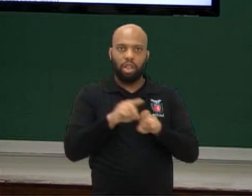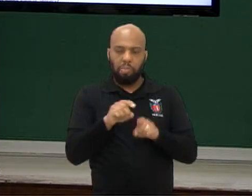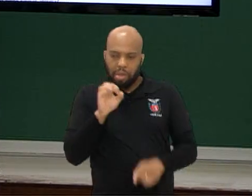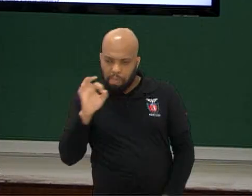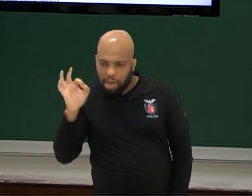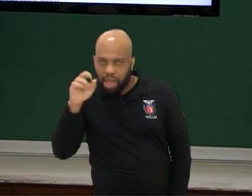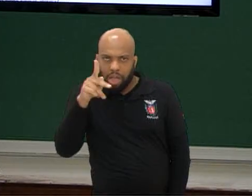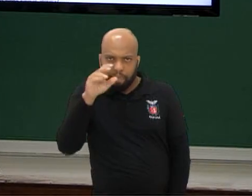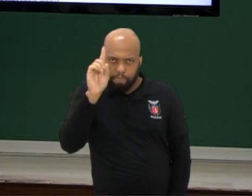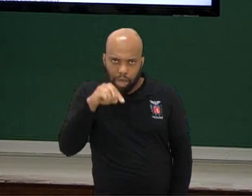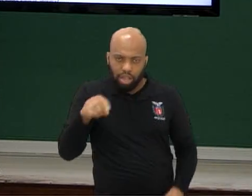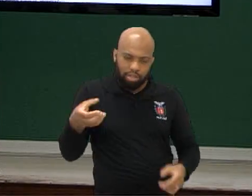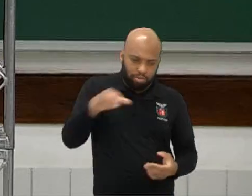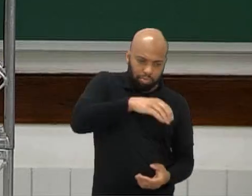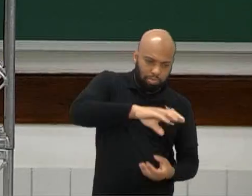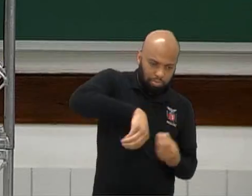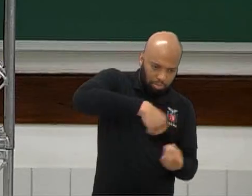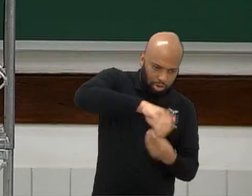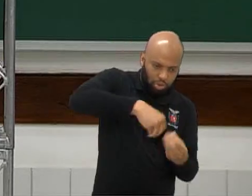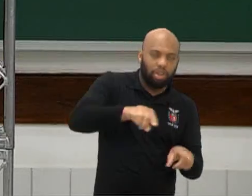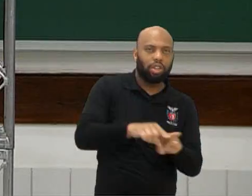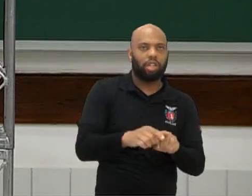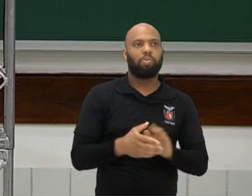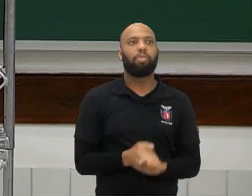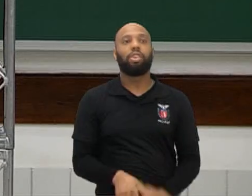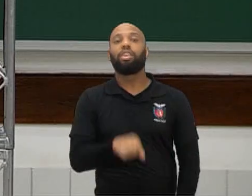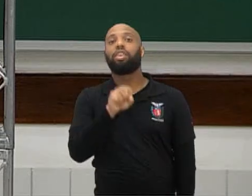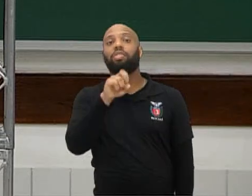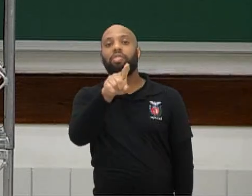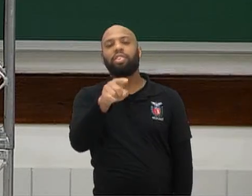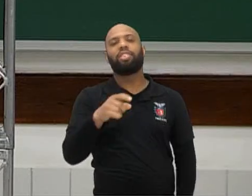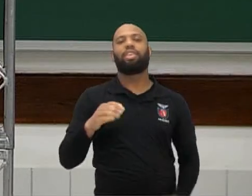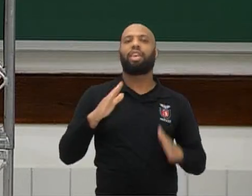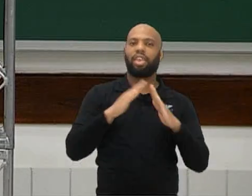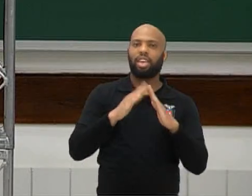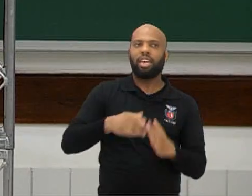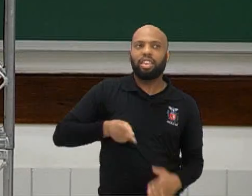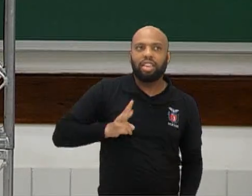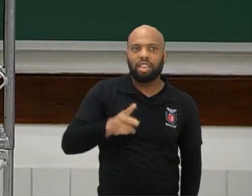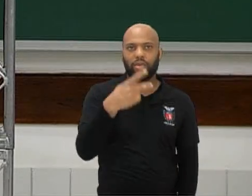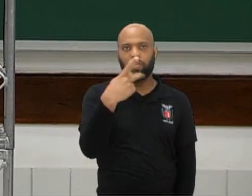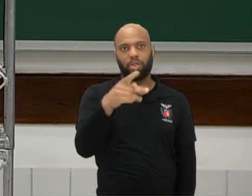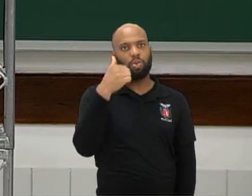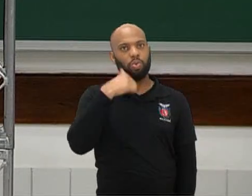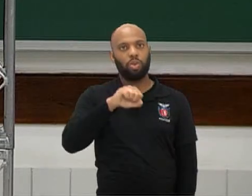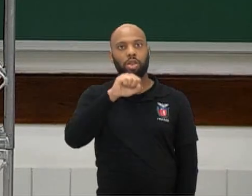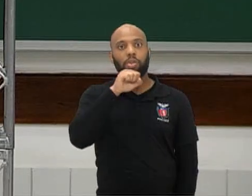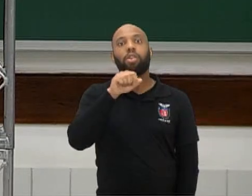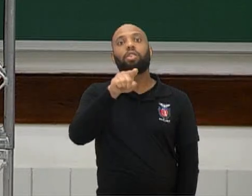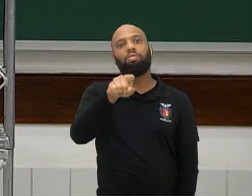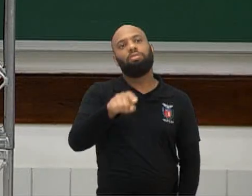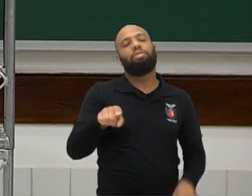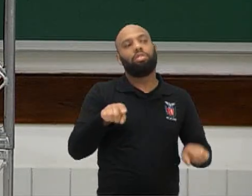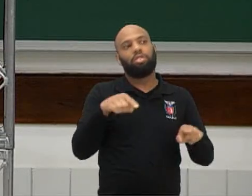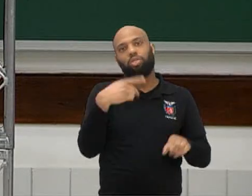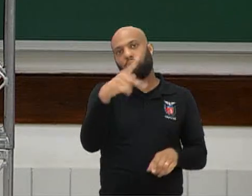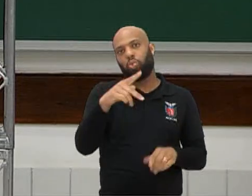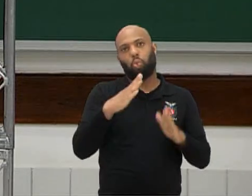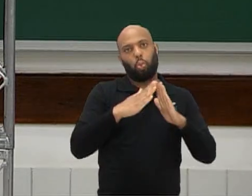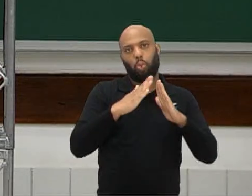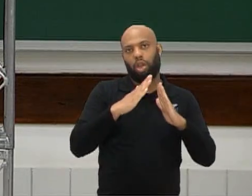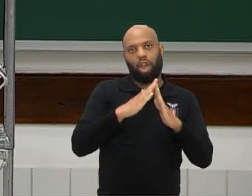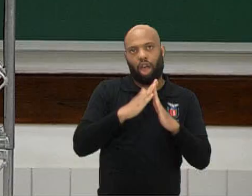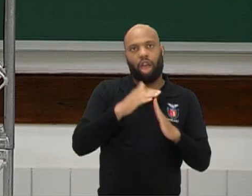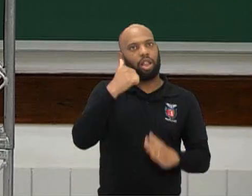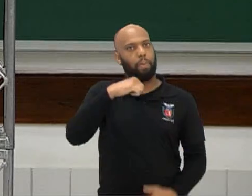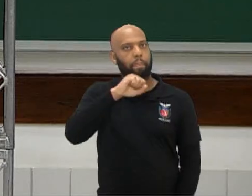viu na aula passada. Se você está em casa direto com a sua mãe, sua mãe, sua avó,